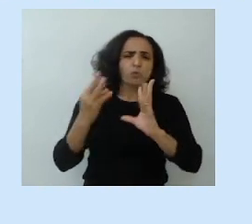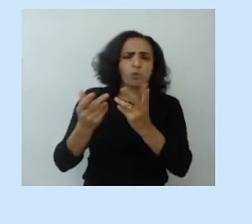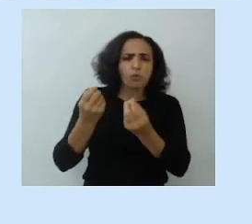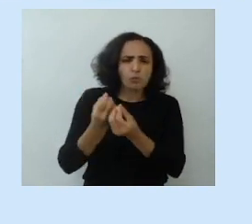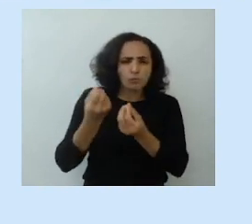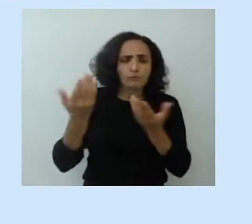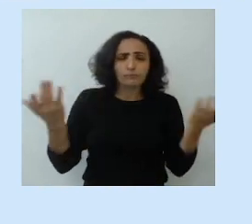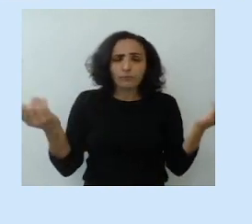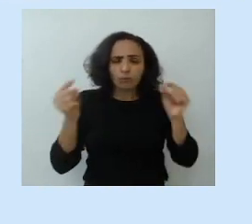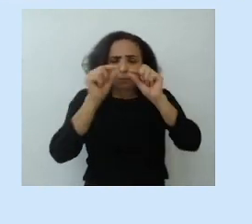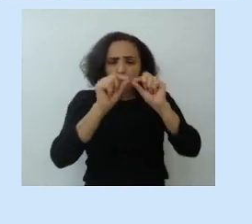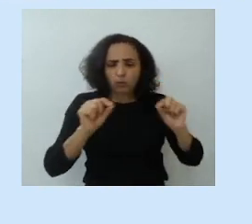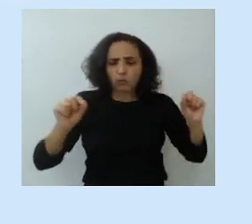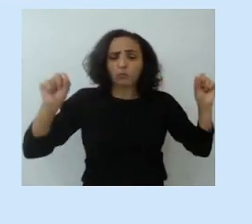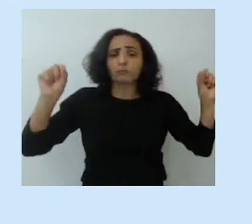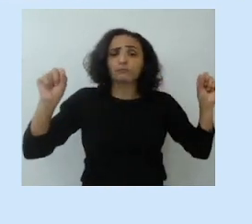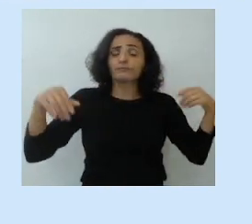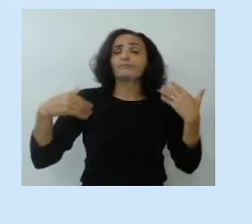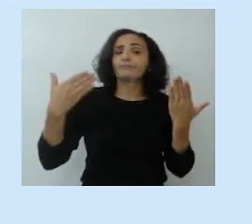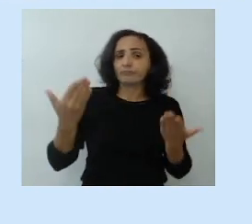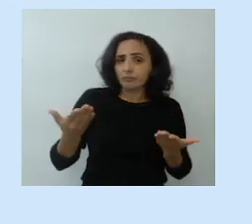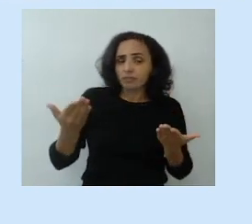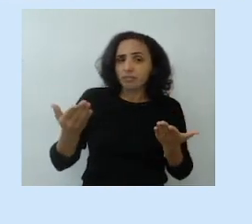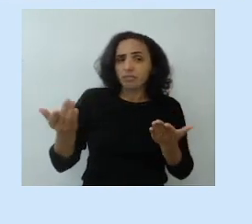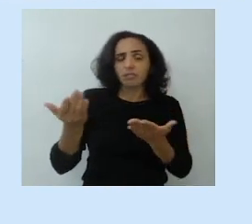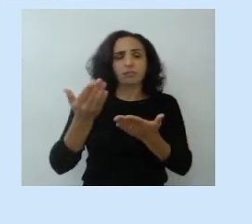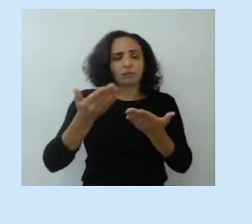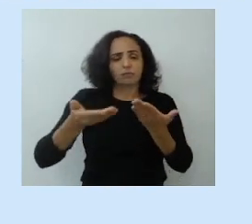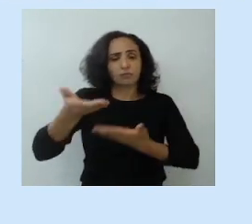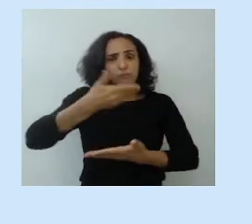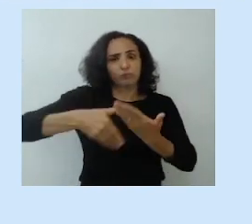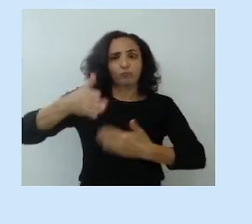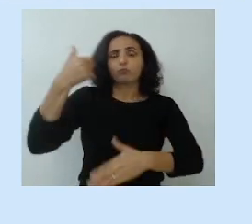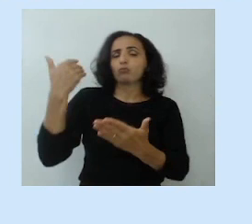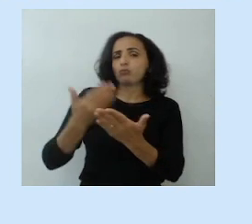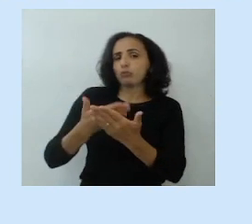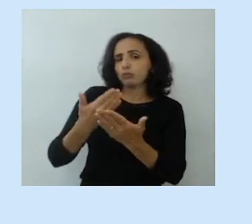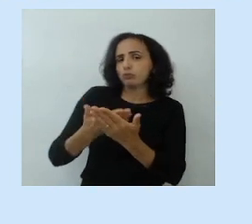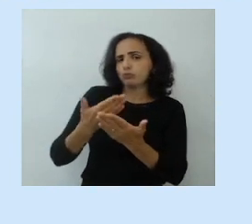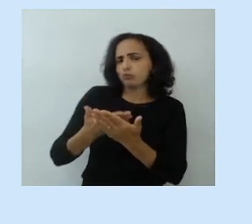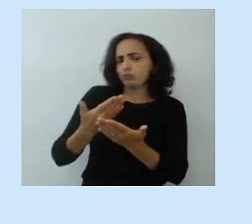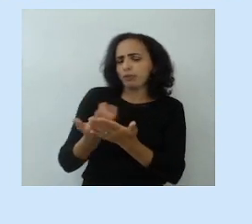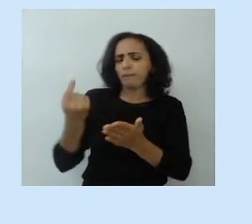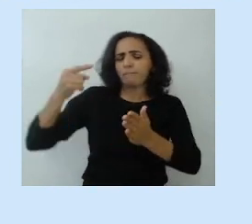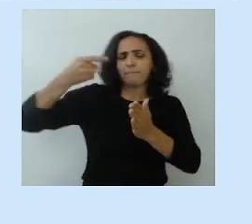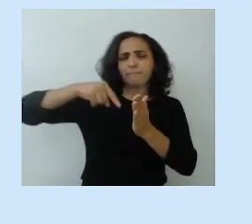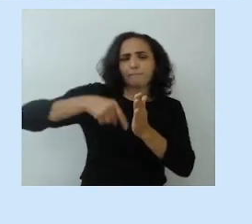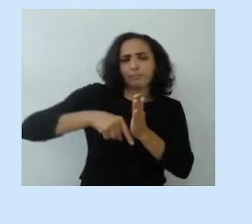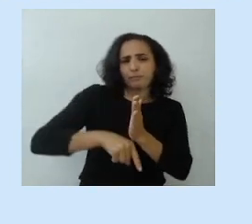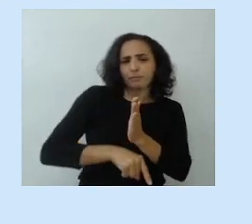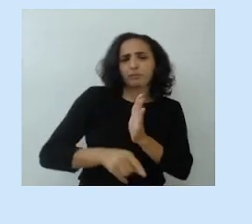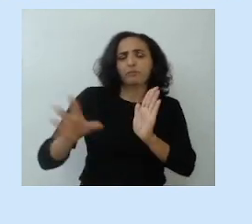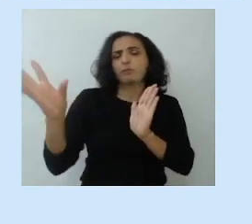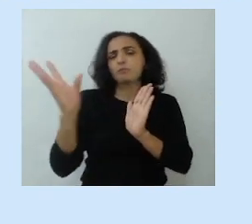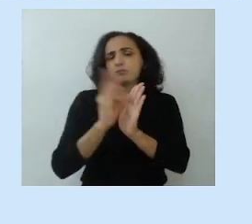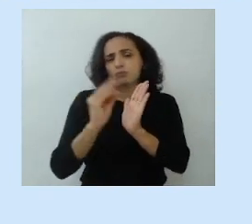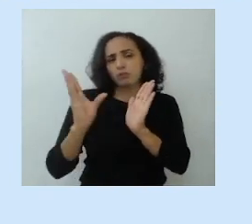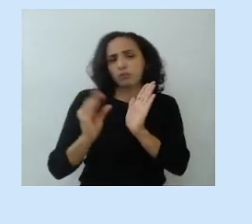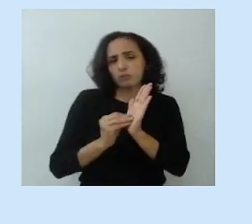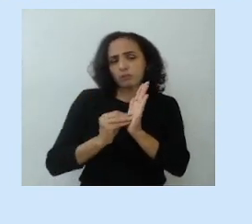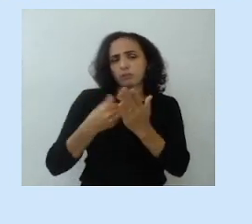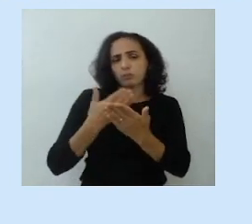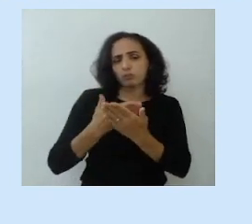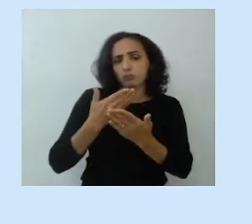alcance máximo. Então, essas trajetórias são de formas parabólicas e o estudo desse conteúdo em física está apoiado nas